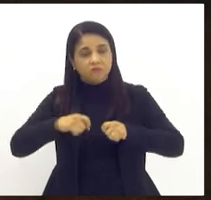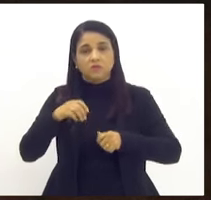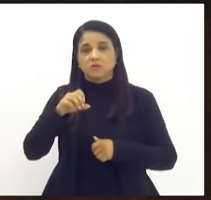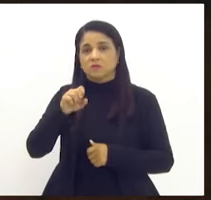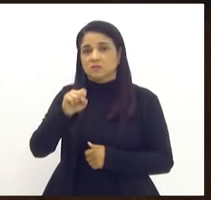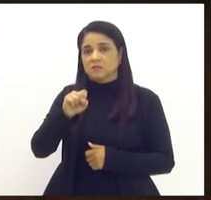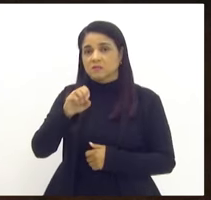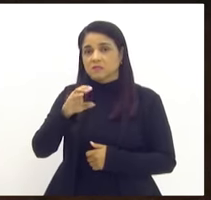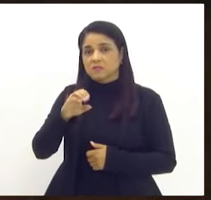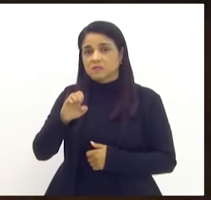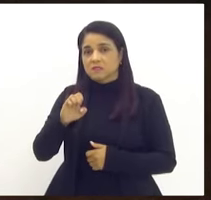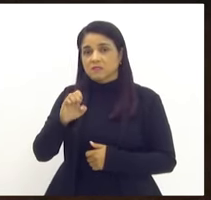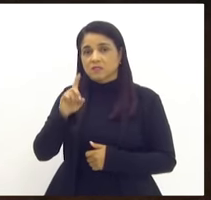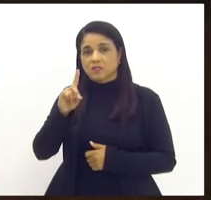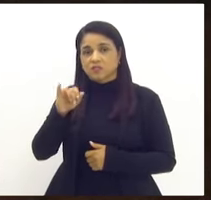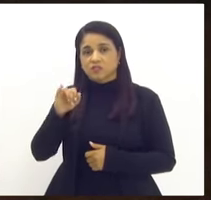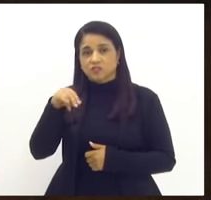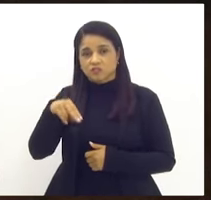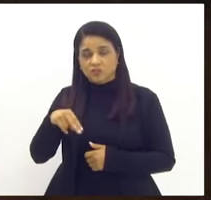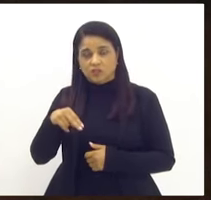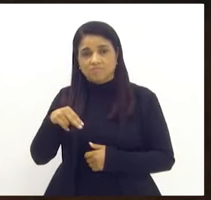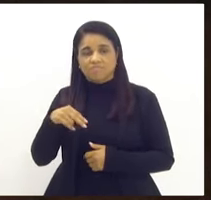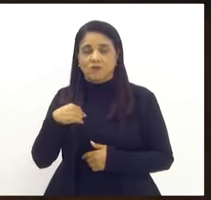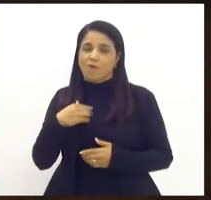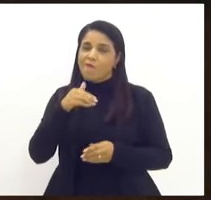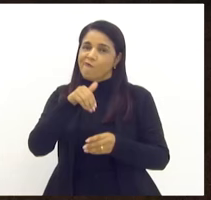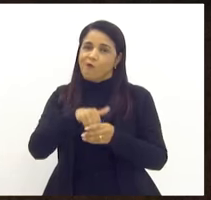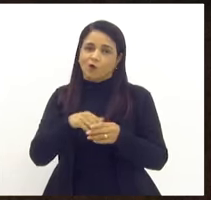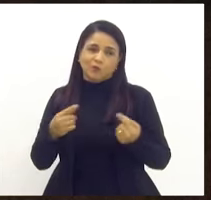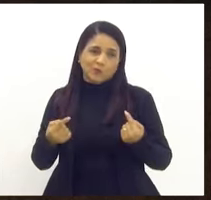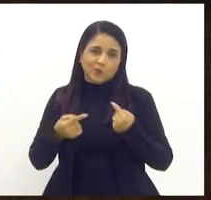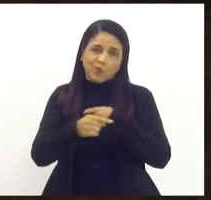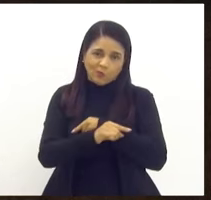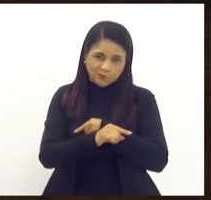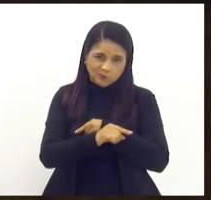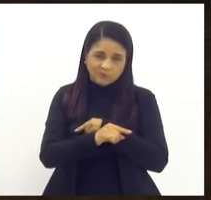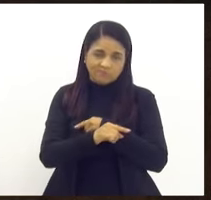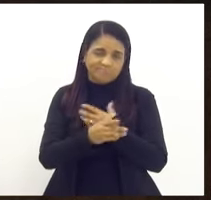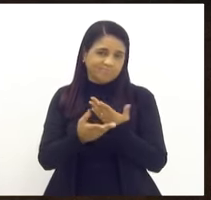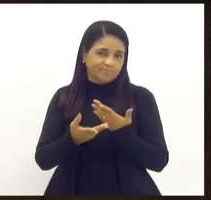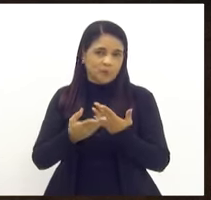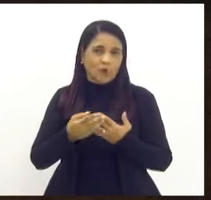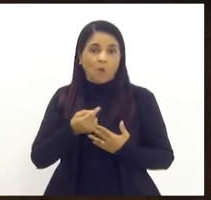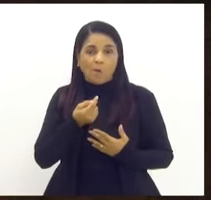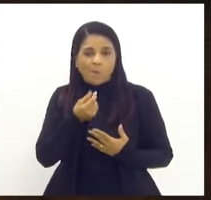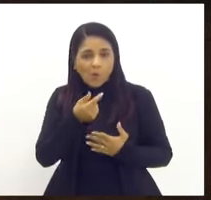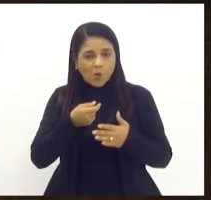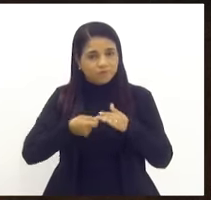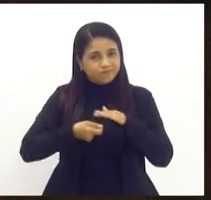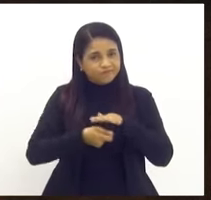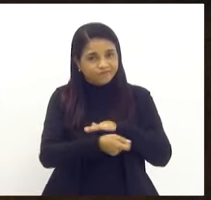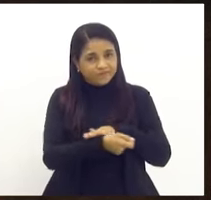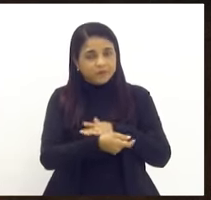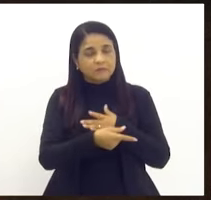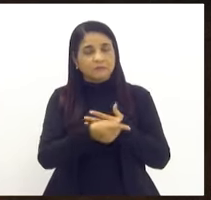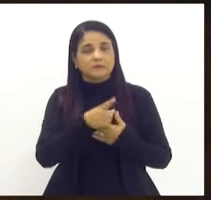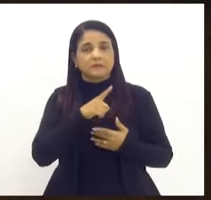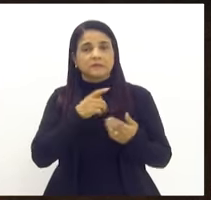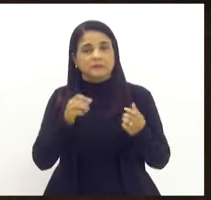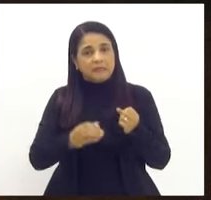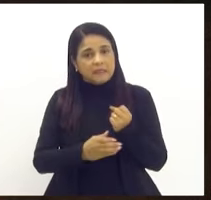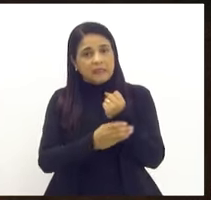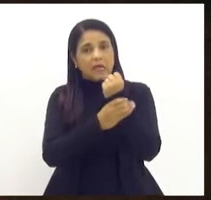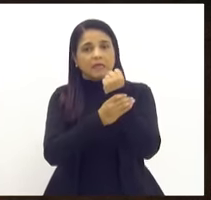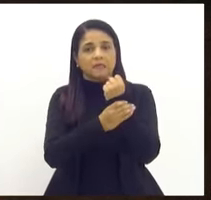eu não tenho como não votar contrário a essa situação já que os poucos Fundos que nós temos que